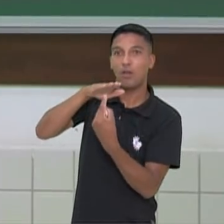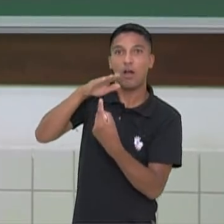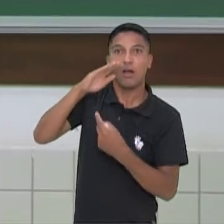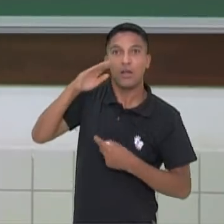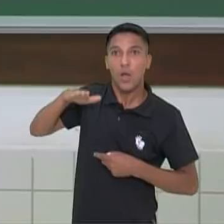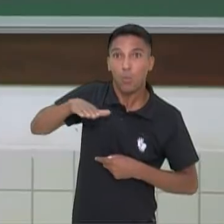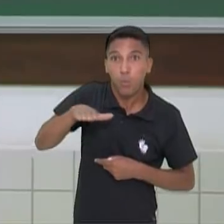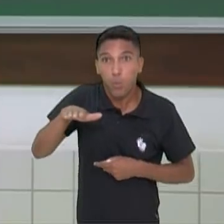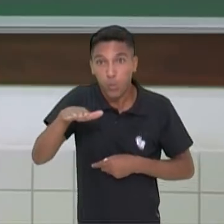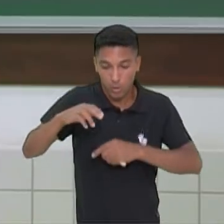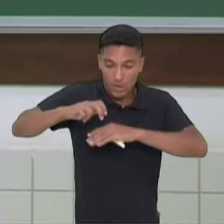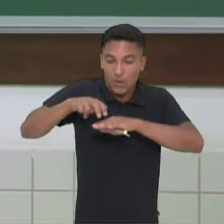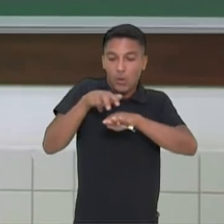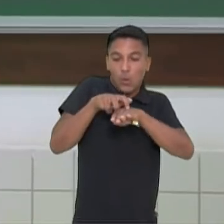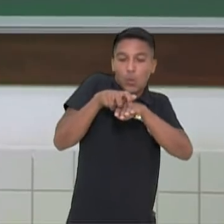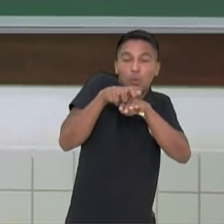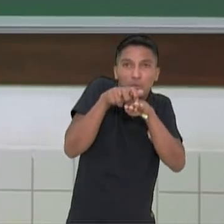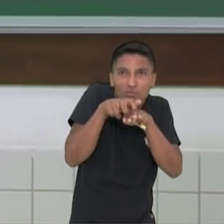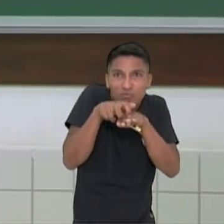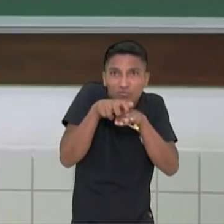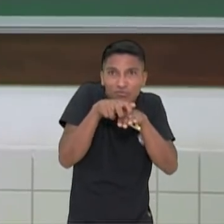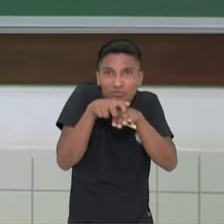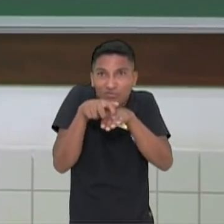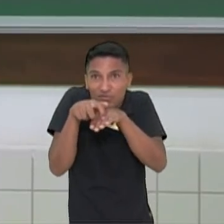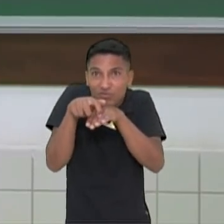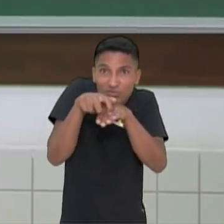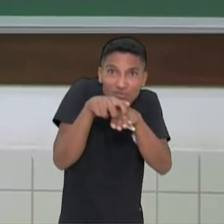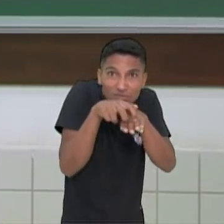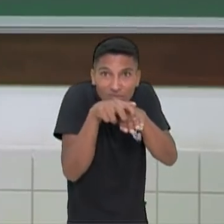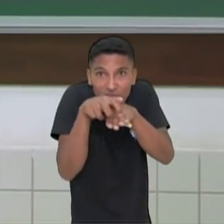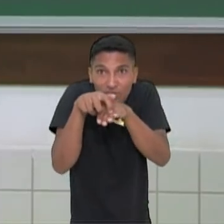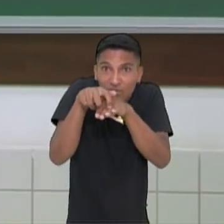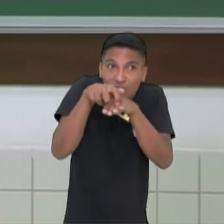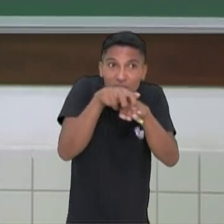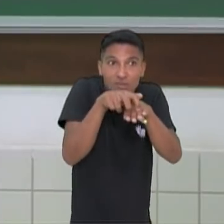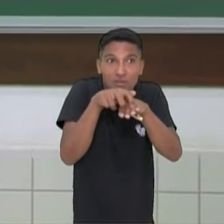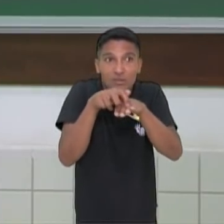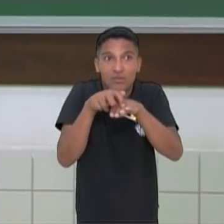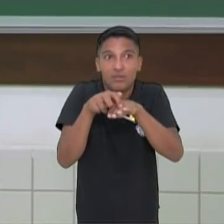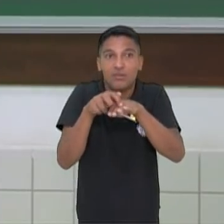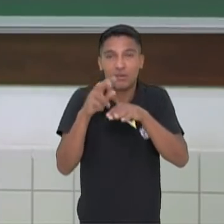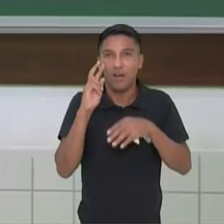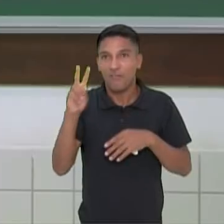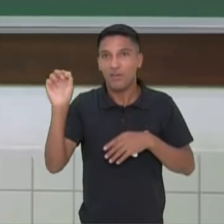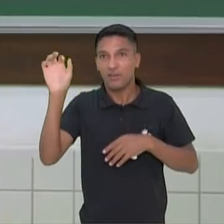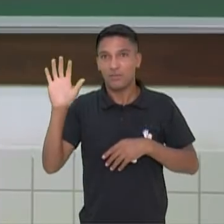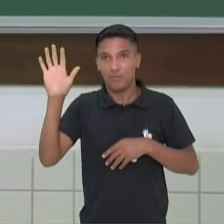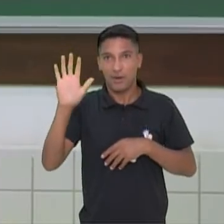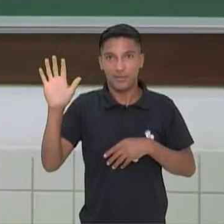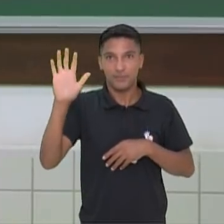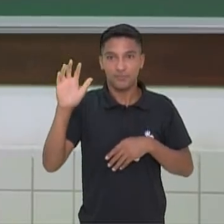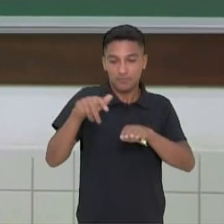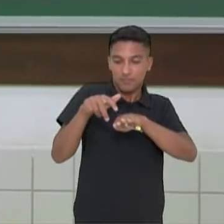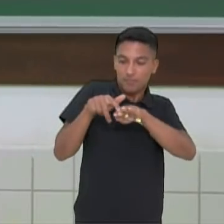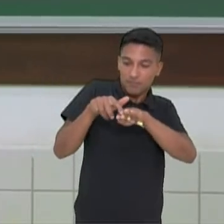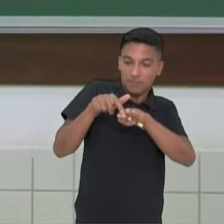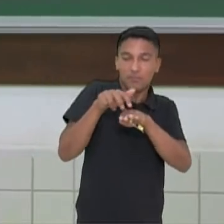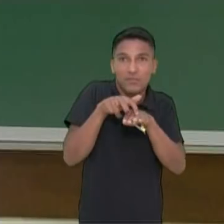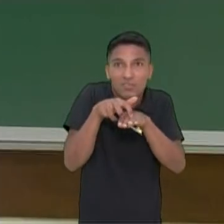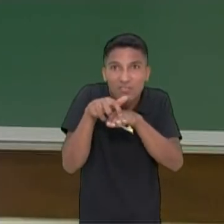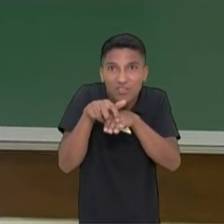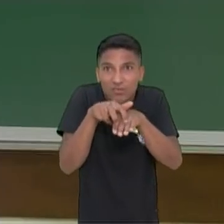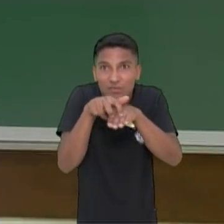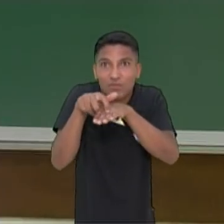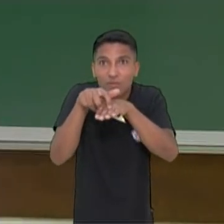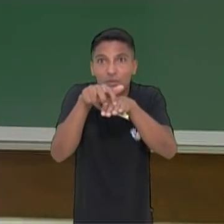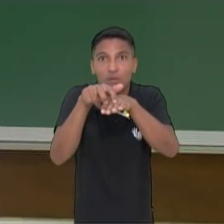caixote, ficava meio agachado, apoiado com um joelho na prancha e usava o outro pé para dar impulso, certo?